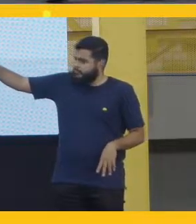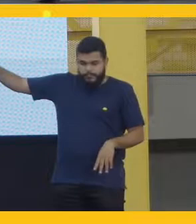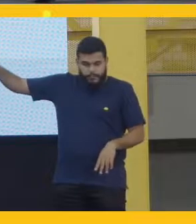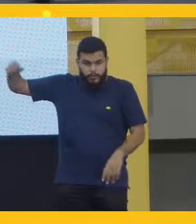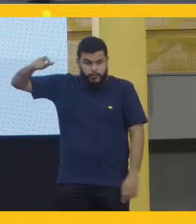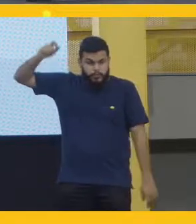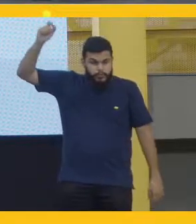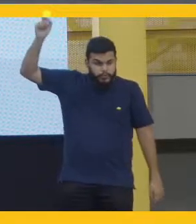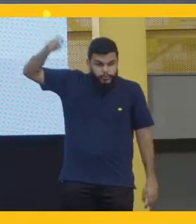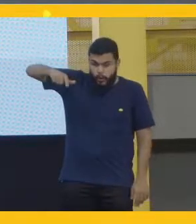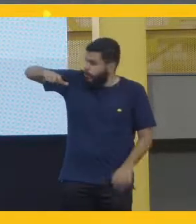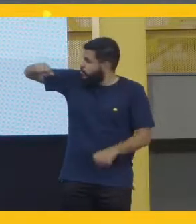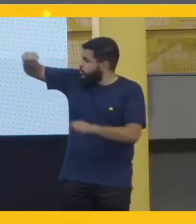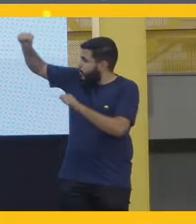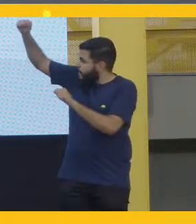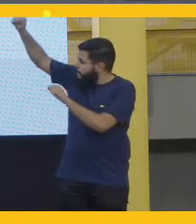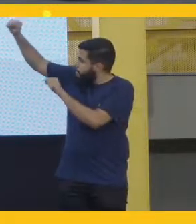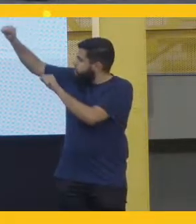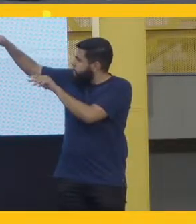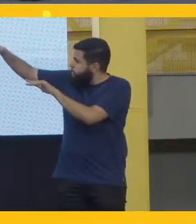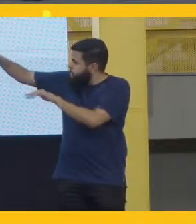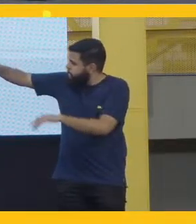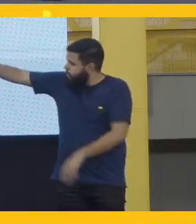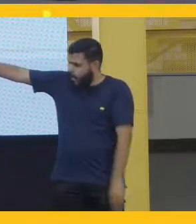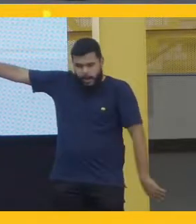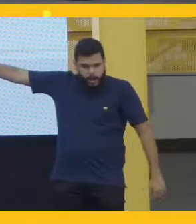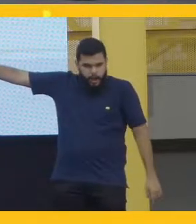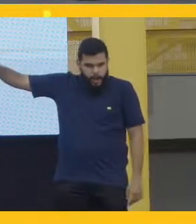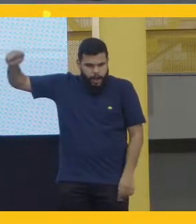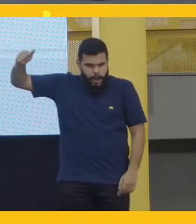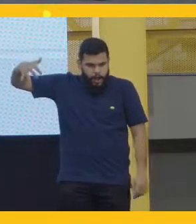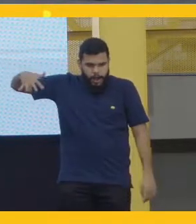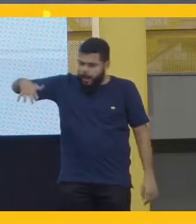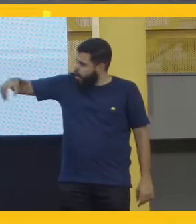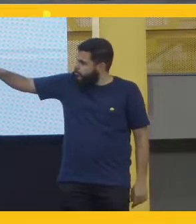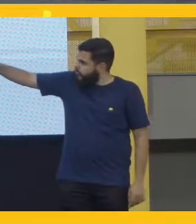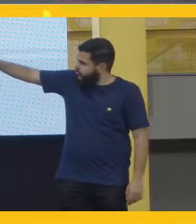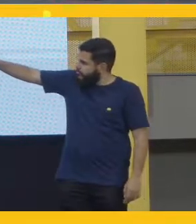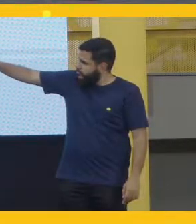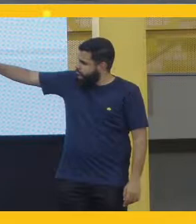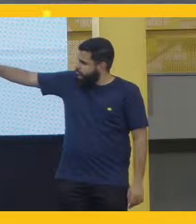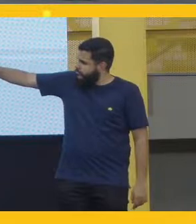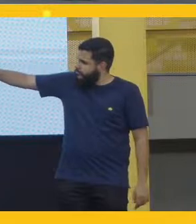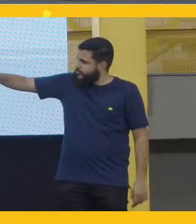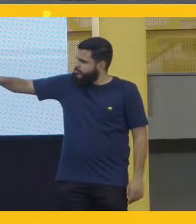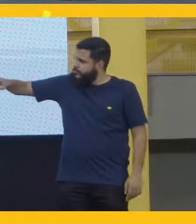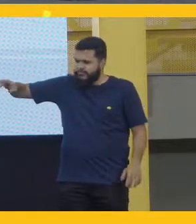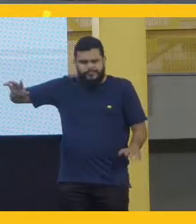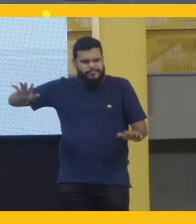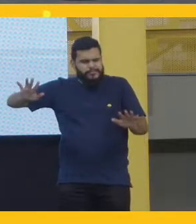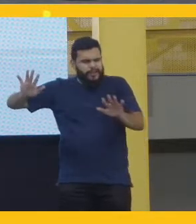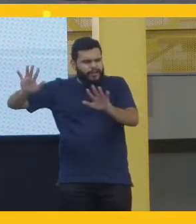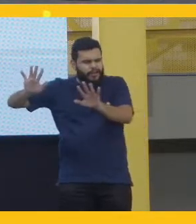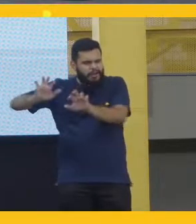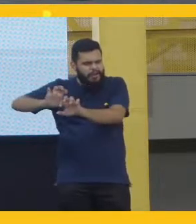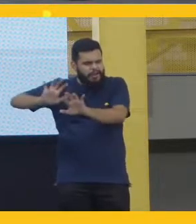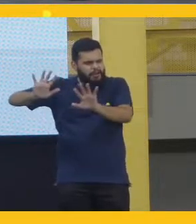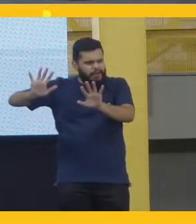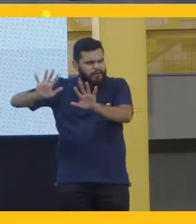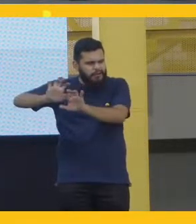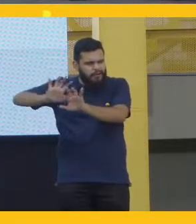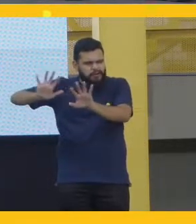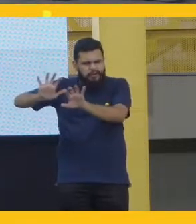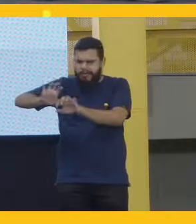sol está incidindo, tá. Está refletindo? Tá. Mas está refletindo de maneira